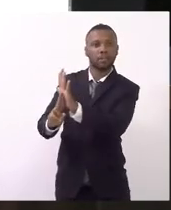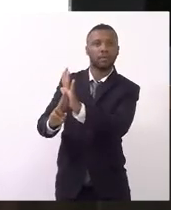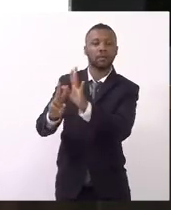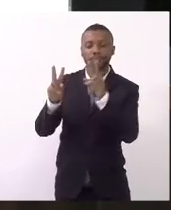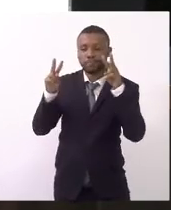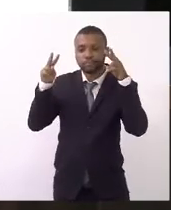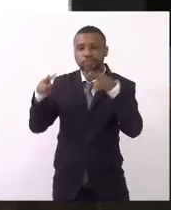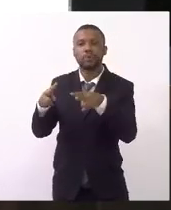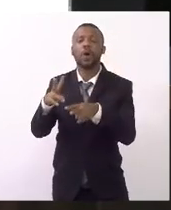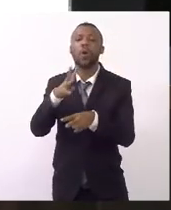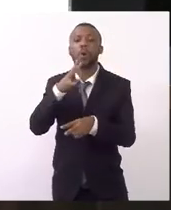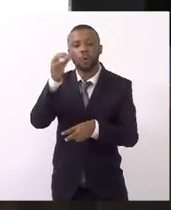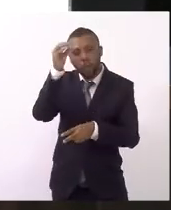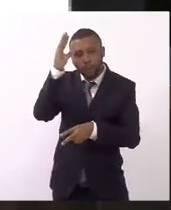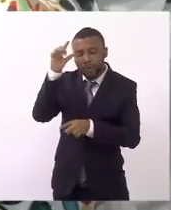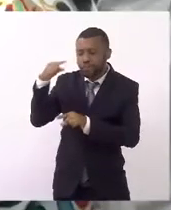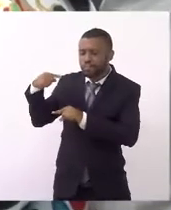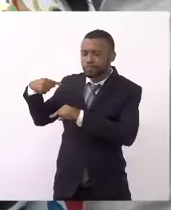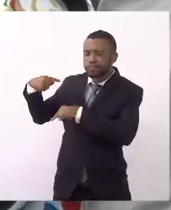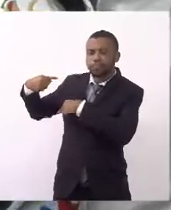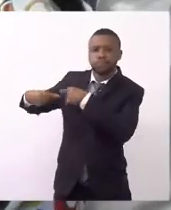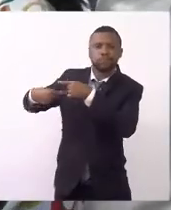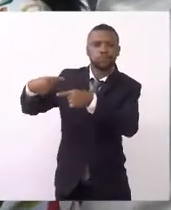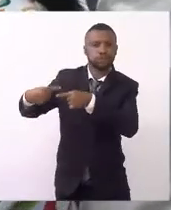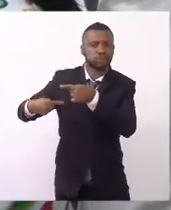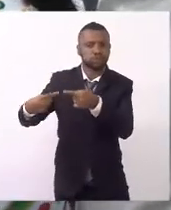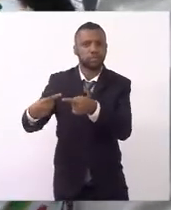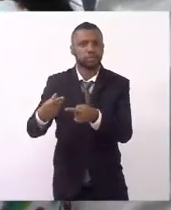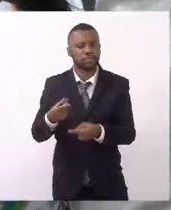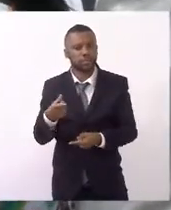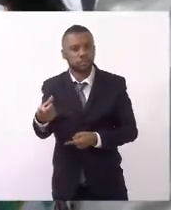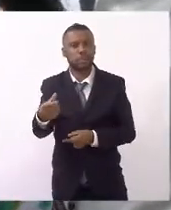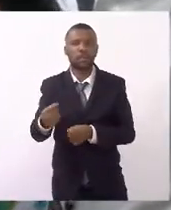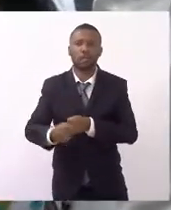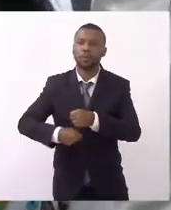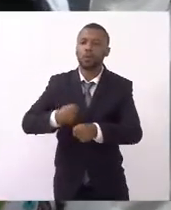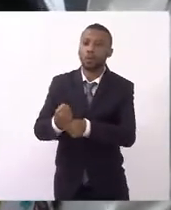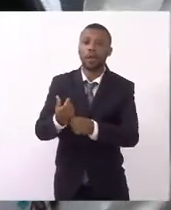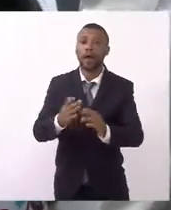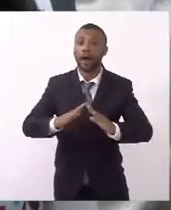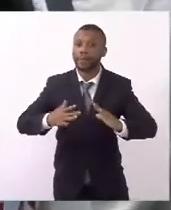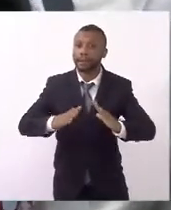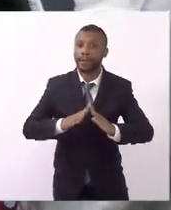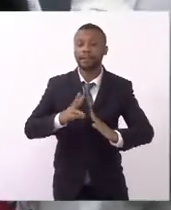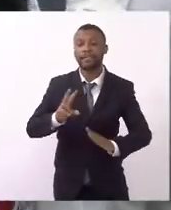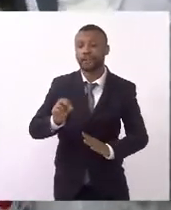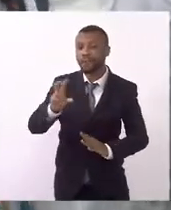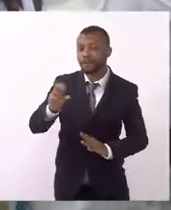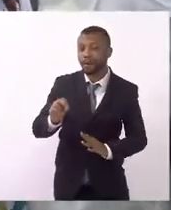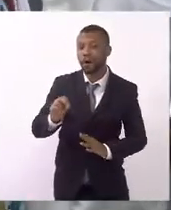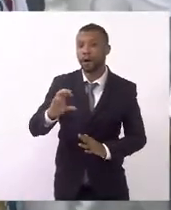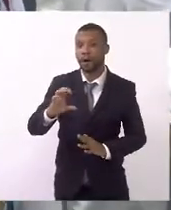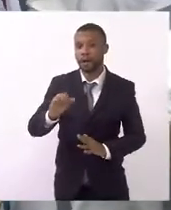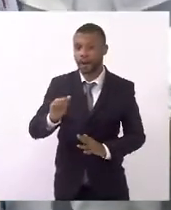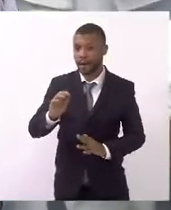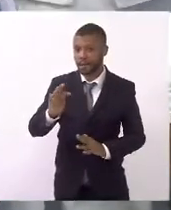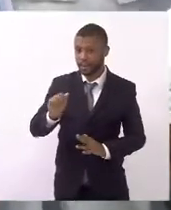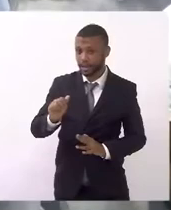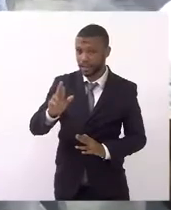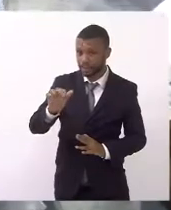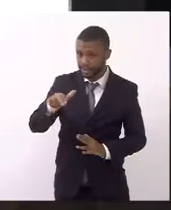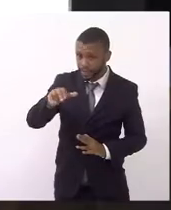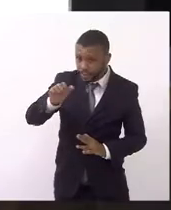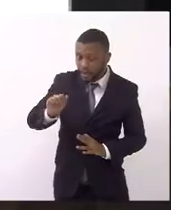que perpassou gerações todo ano até da vovó Catarina contribui na organização